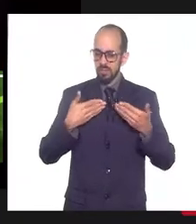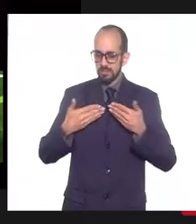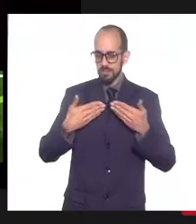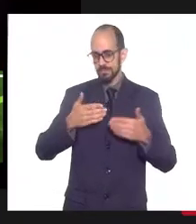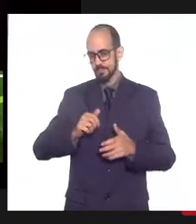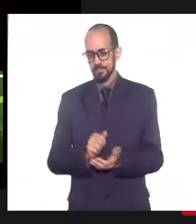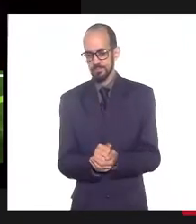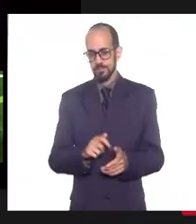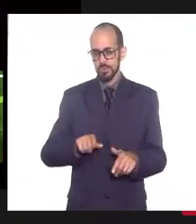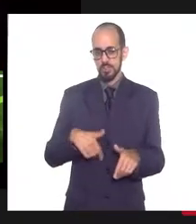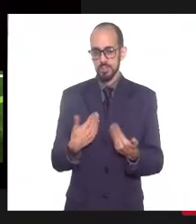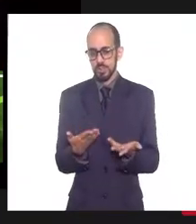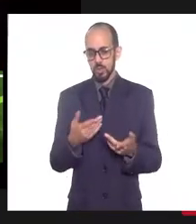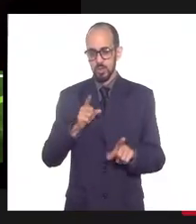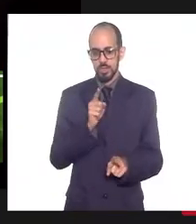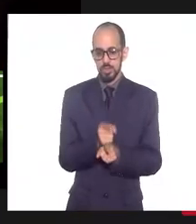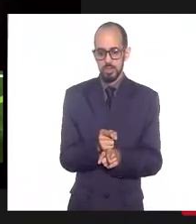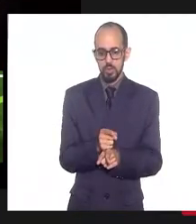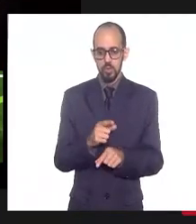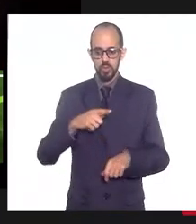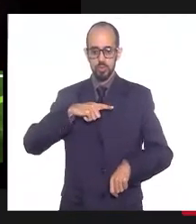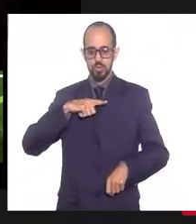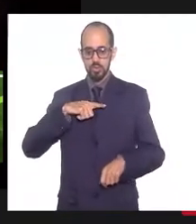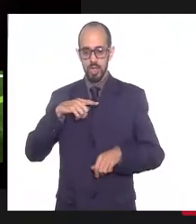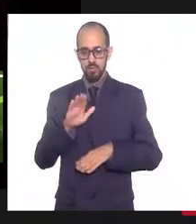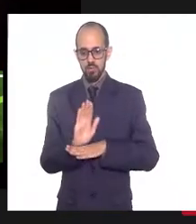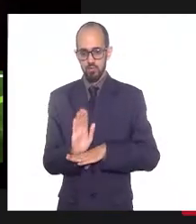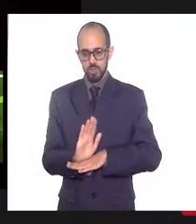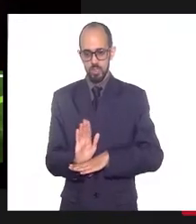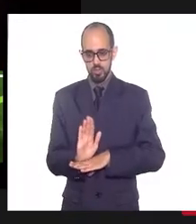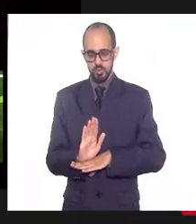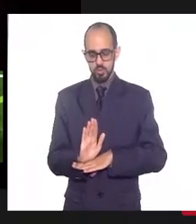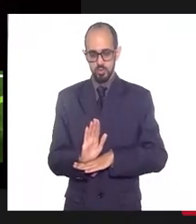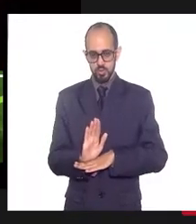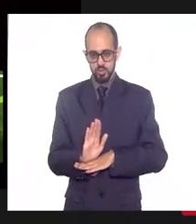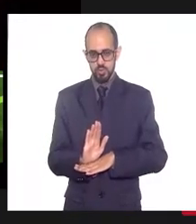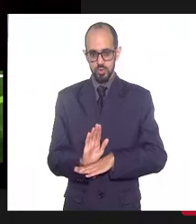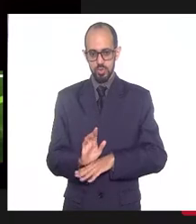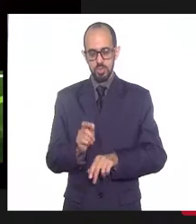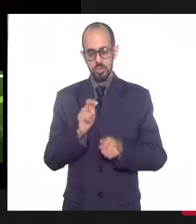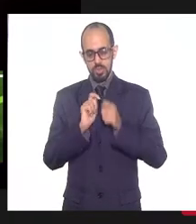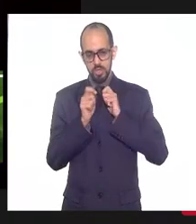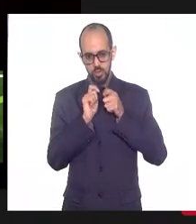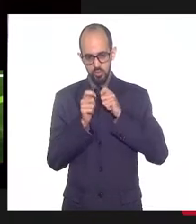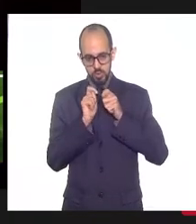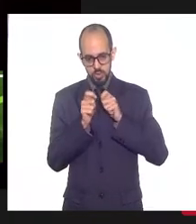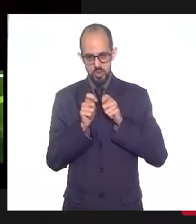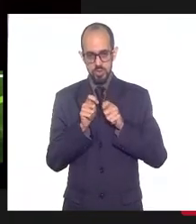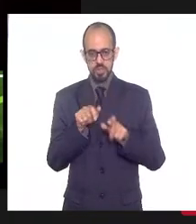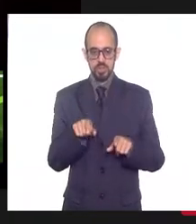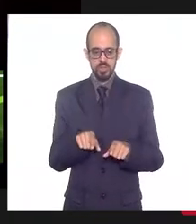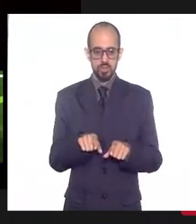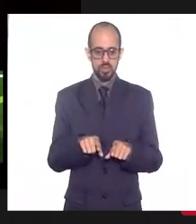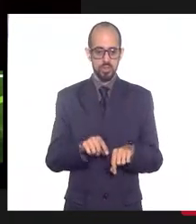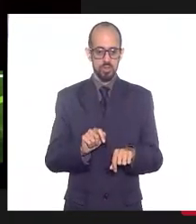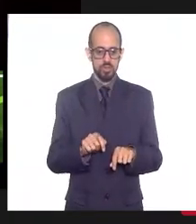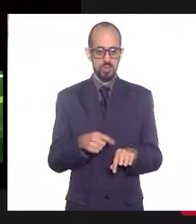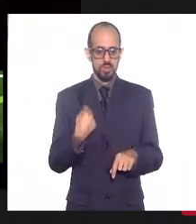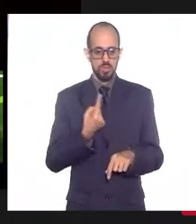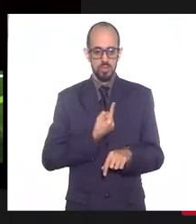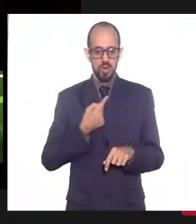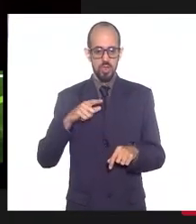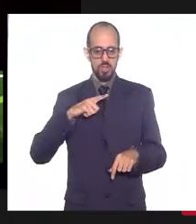E desses encontros saem vídeos. Fazemos também entrevistas. É, e nós já